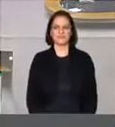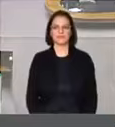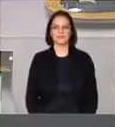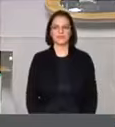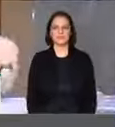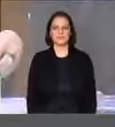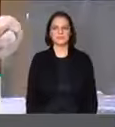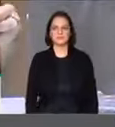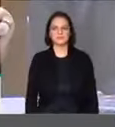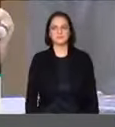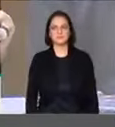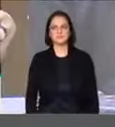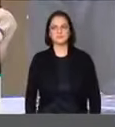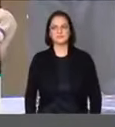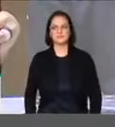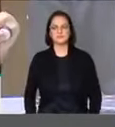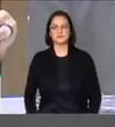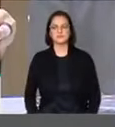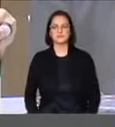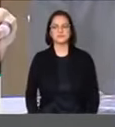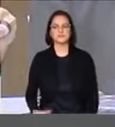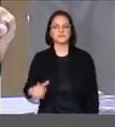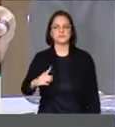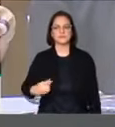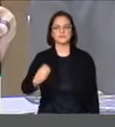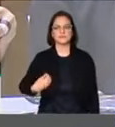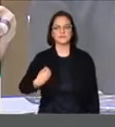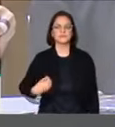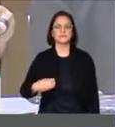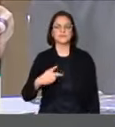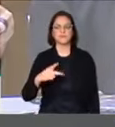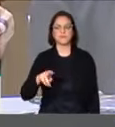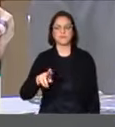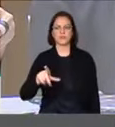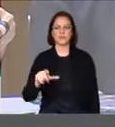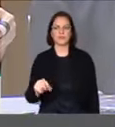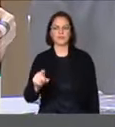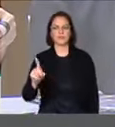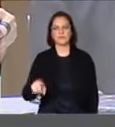Queria registrar a presença do Paulo Maldos, que é